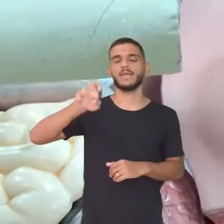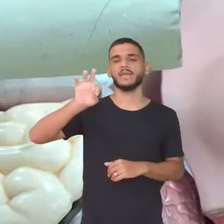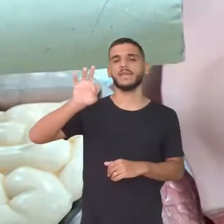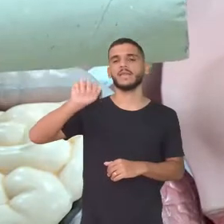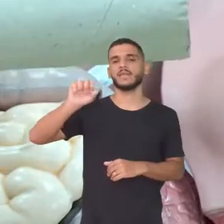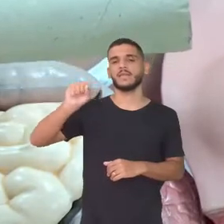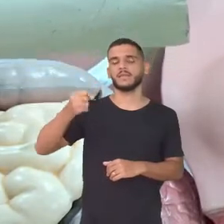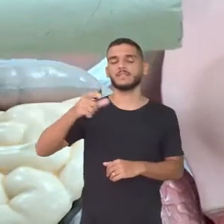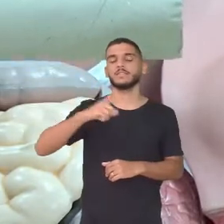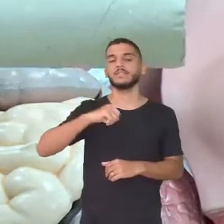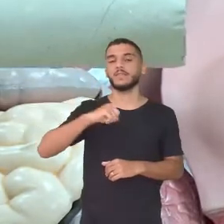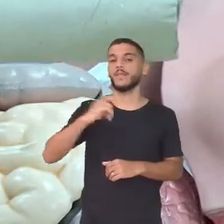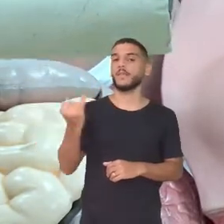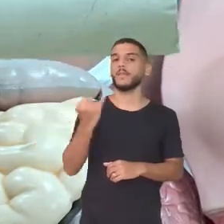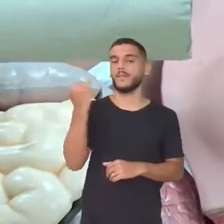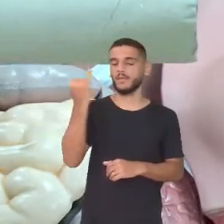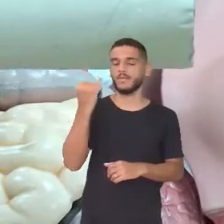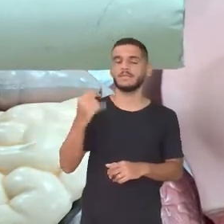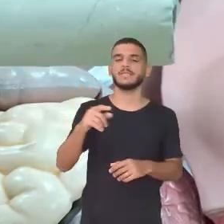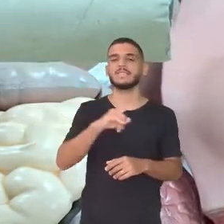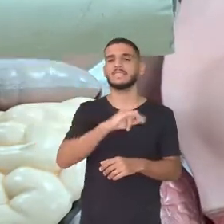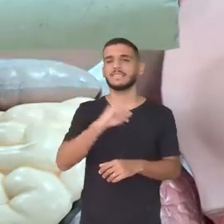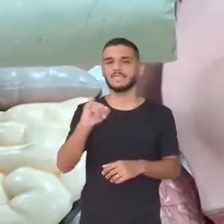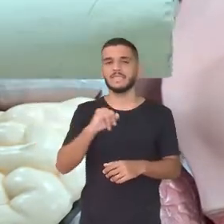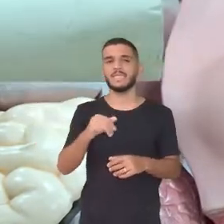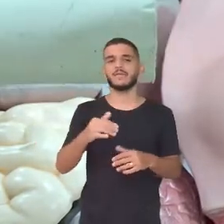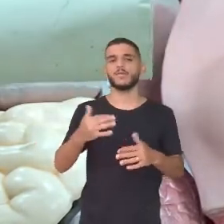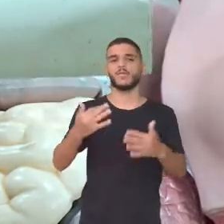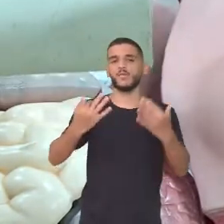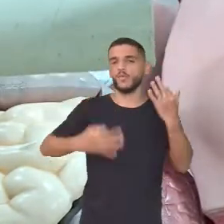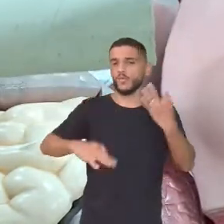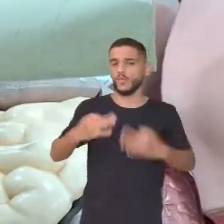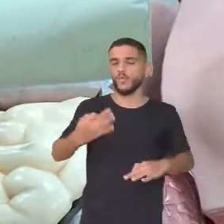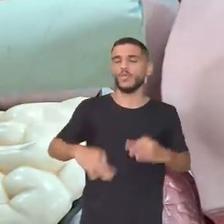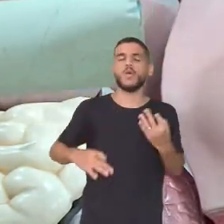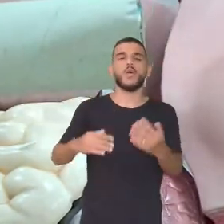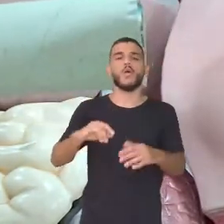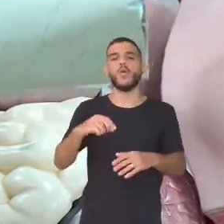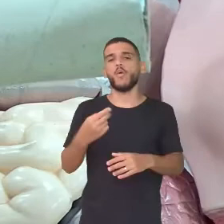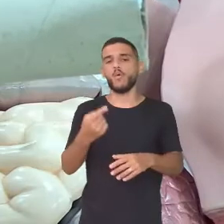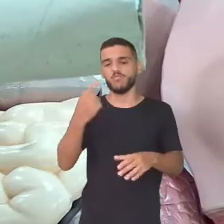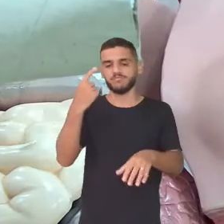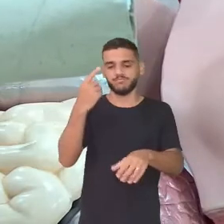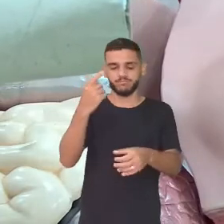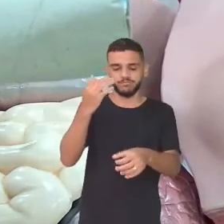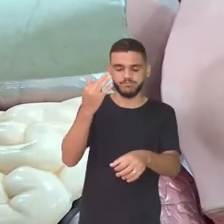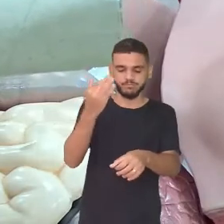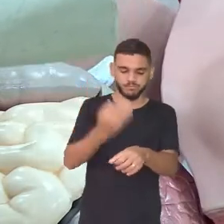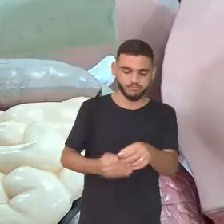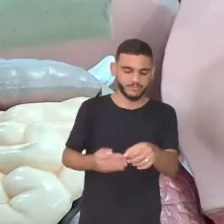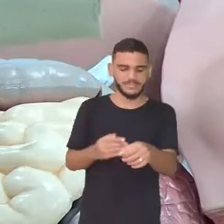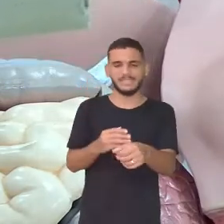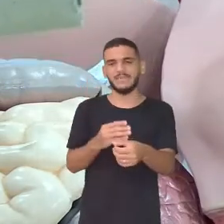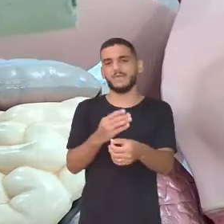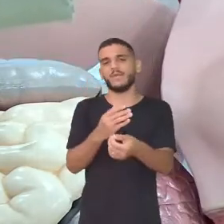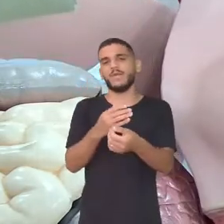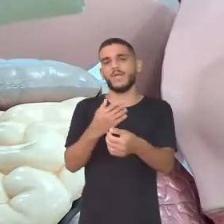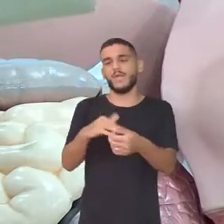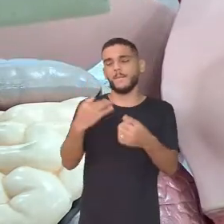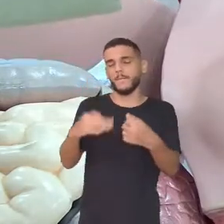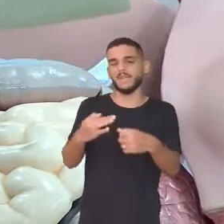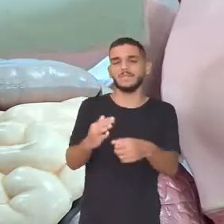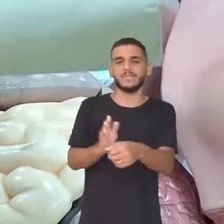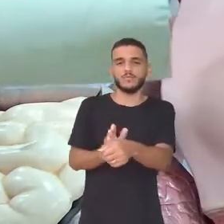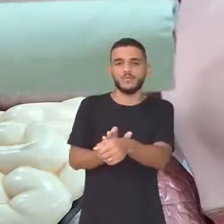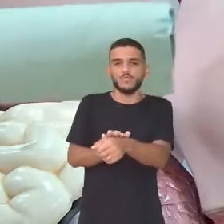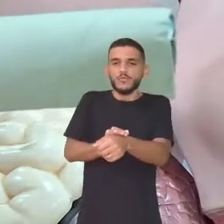tem um ferimento, elas correm em quantidade e vão tapar lá rapidinho para que a gente não tenha hemorragia. Vejam que interessante